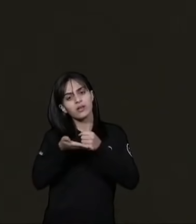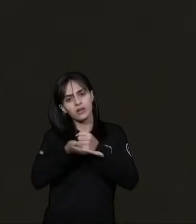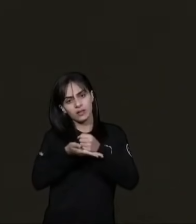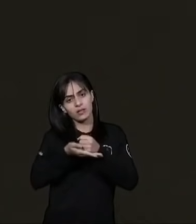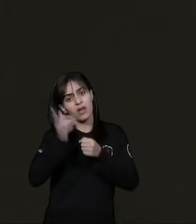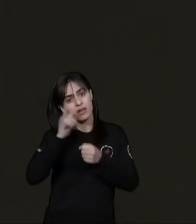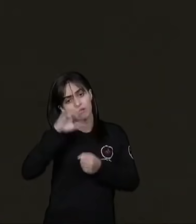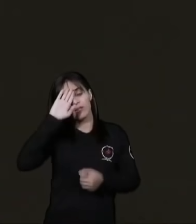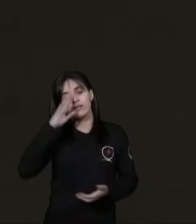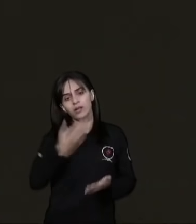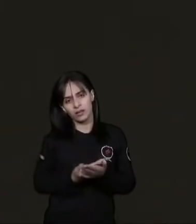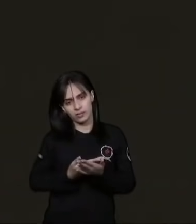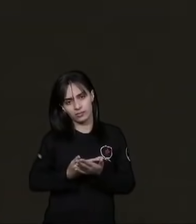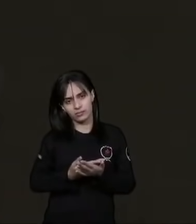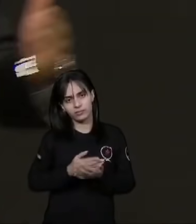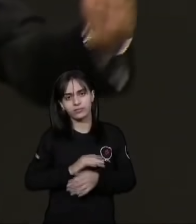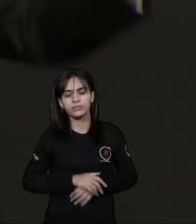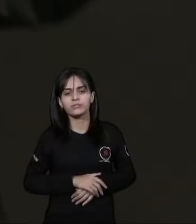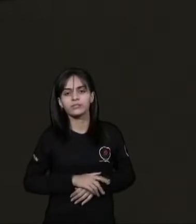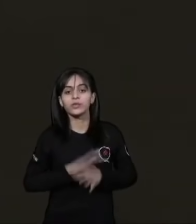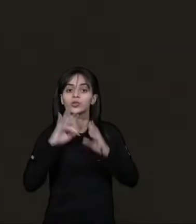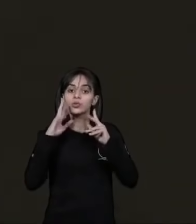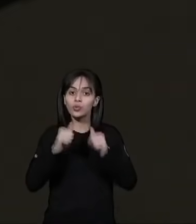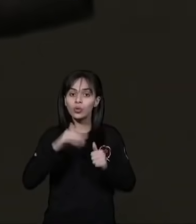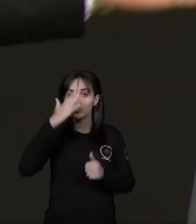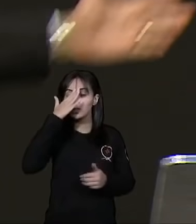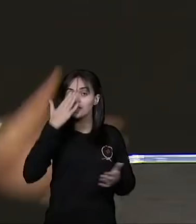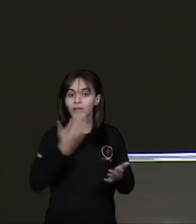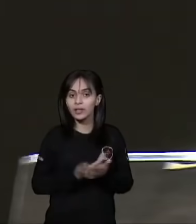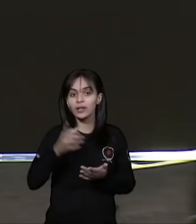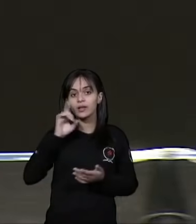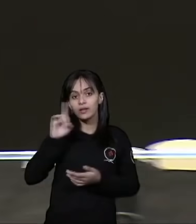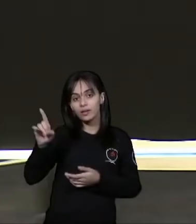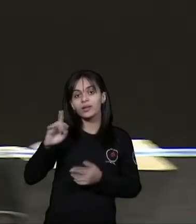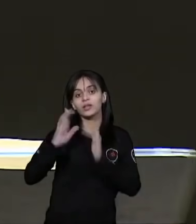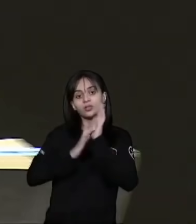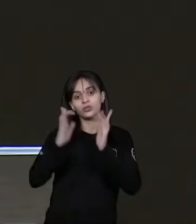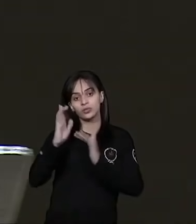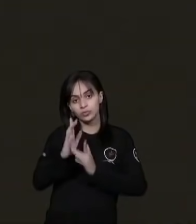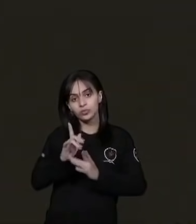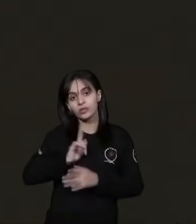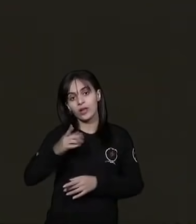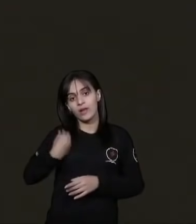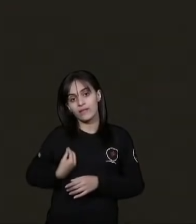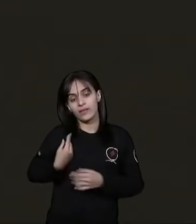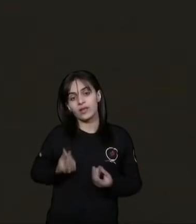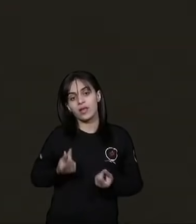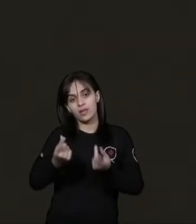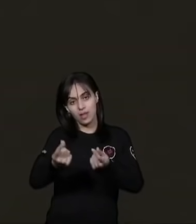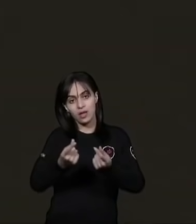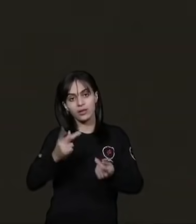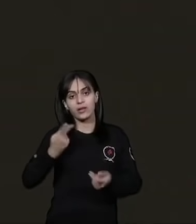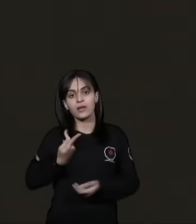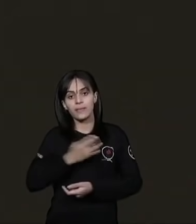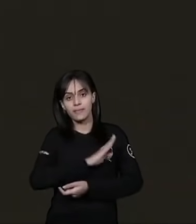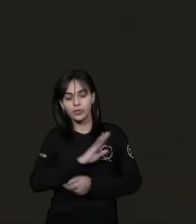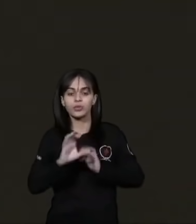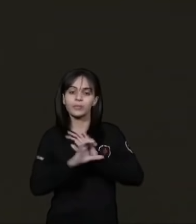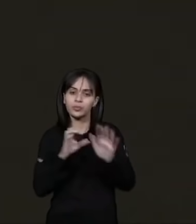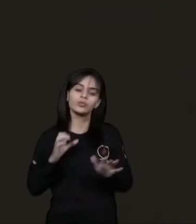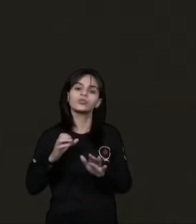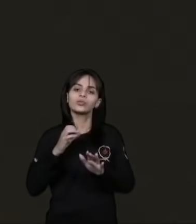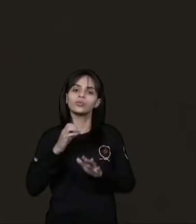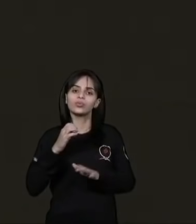em querer e todo aquele que nele crê tem a vida eterna a Bíblia dizem é previsão de